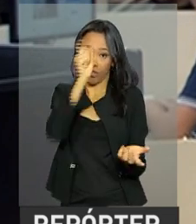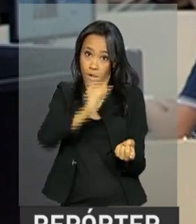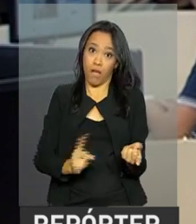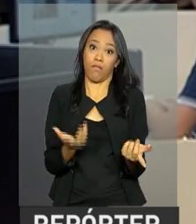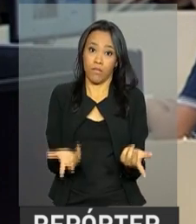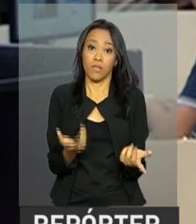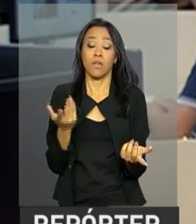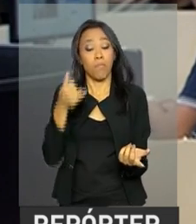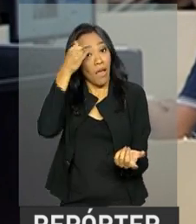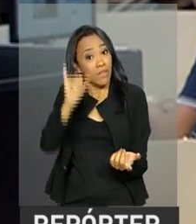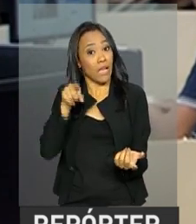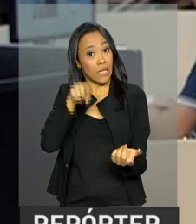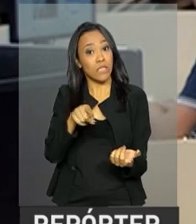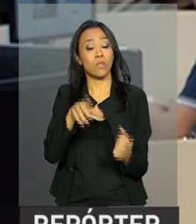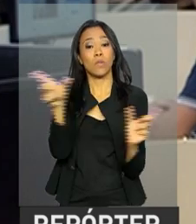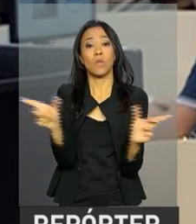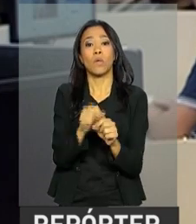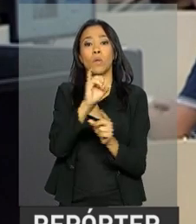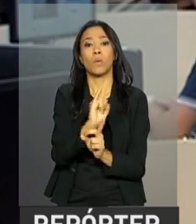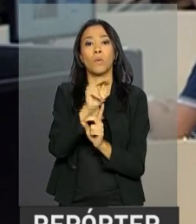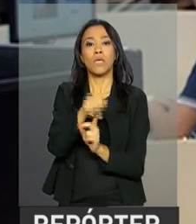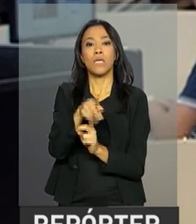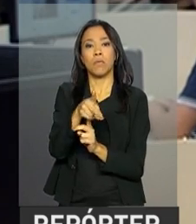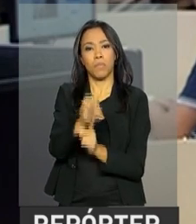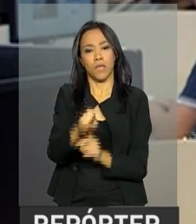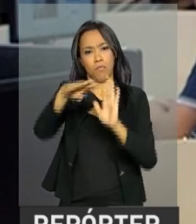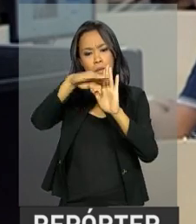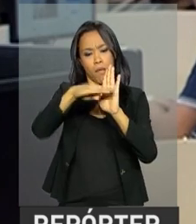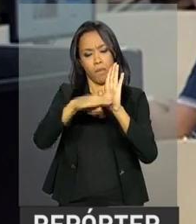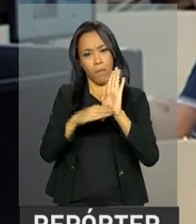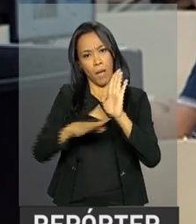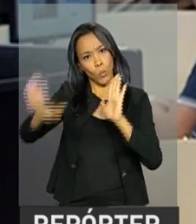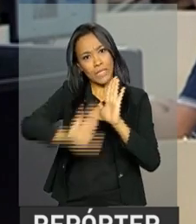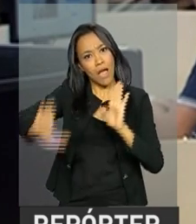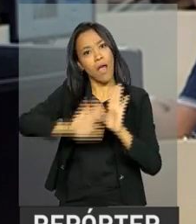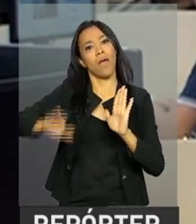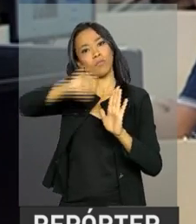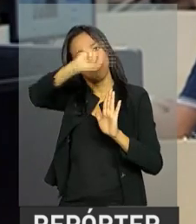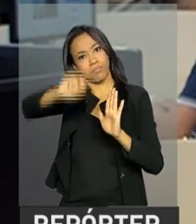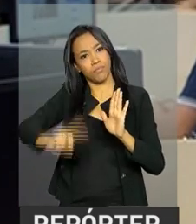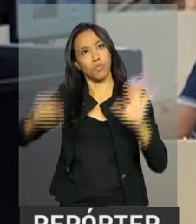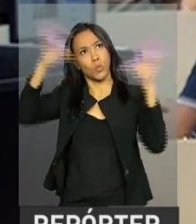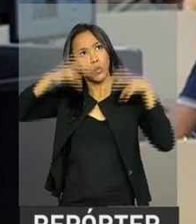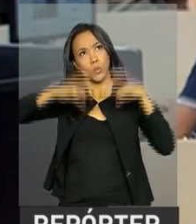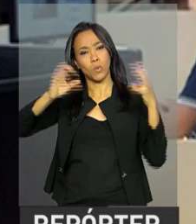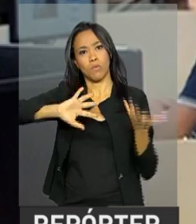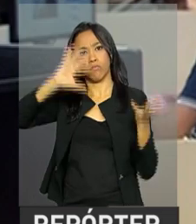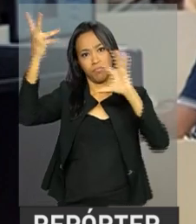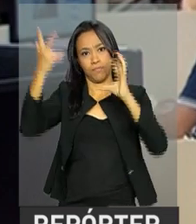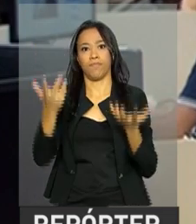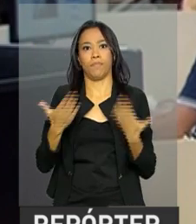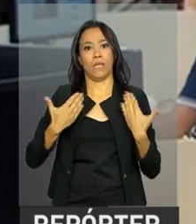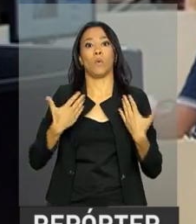esses acidentes em dezembro o IMP publicou cinco mandamentos para a pessoa não ser eletricutado em uma tempestade de verão o